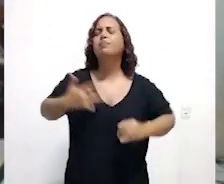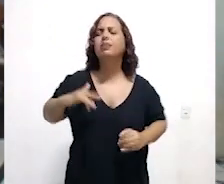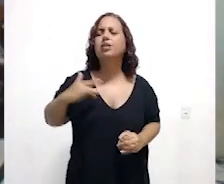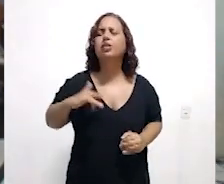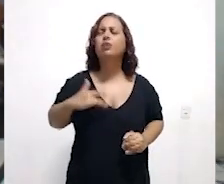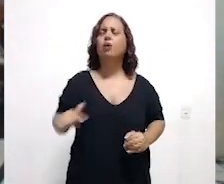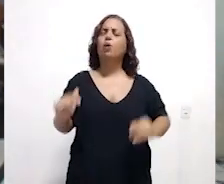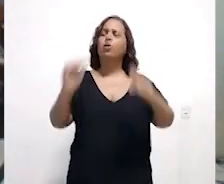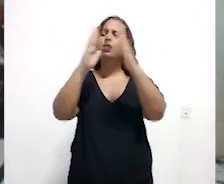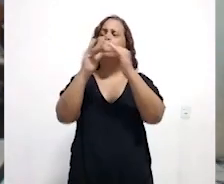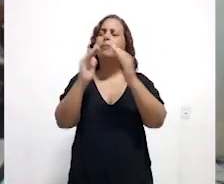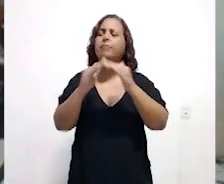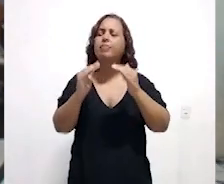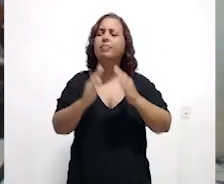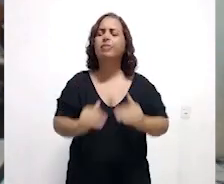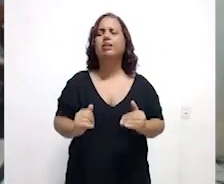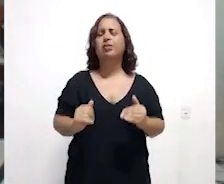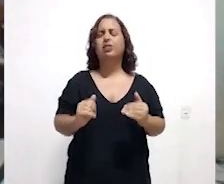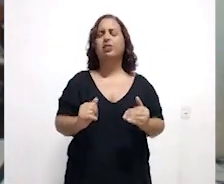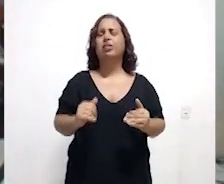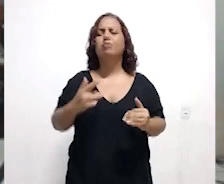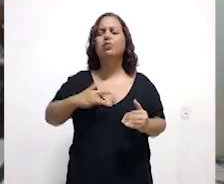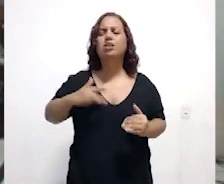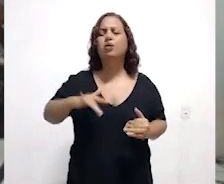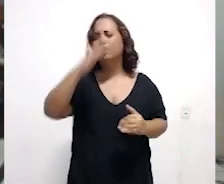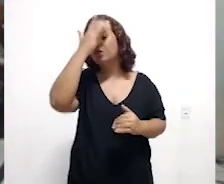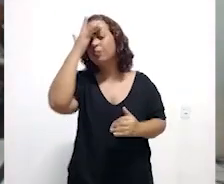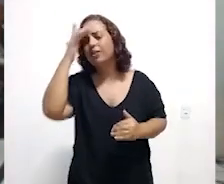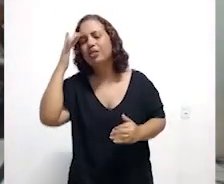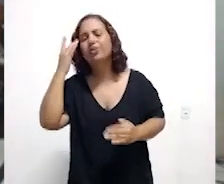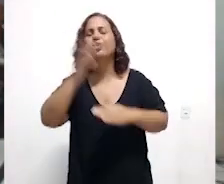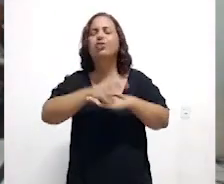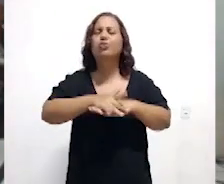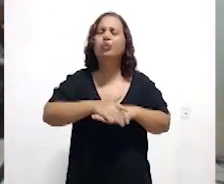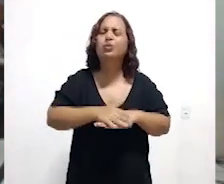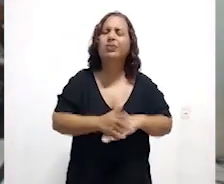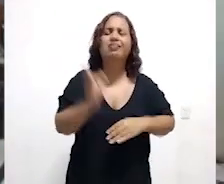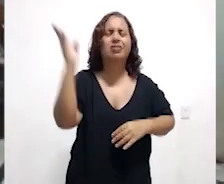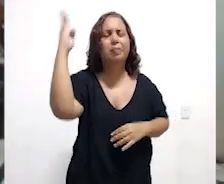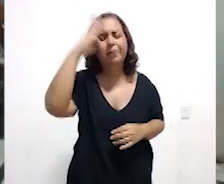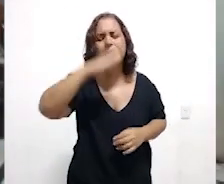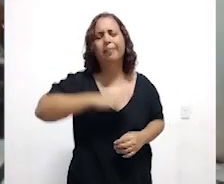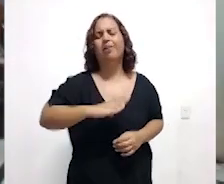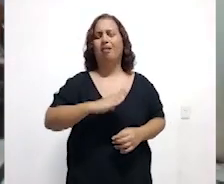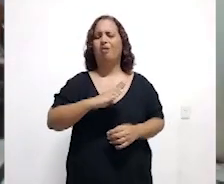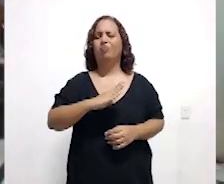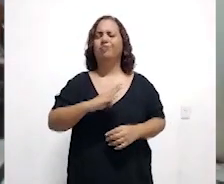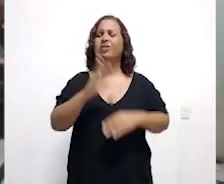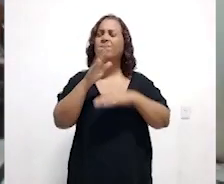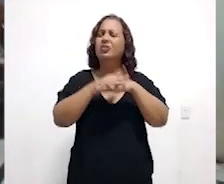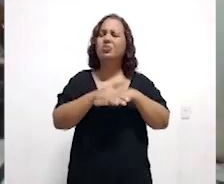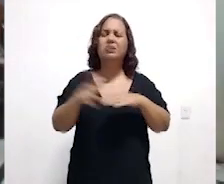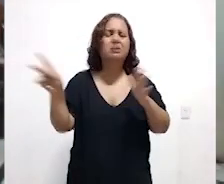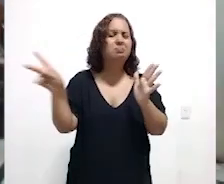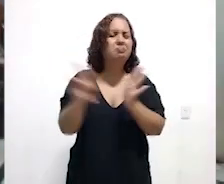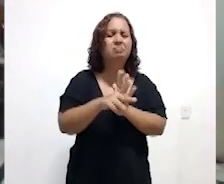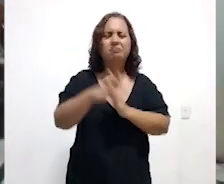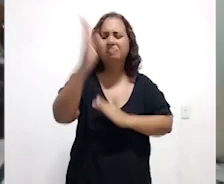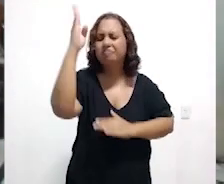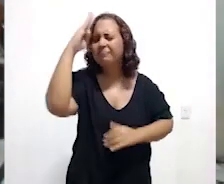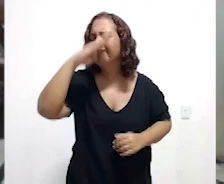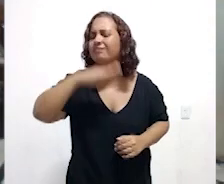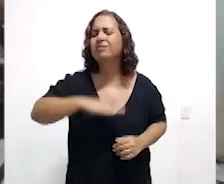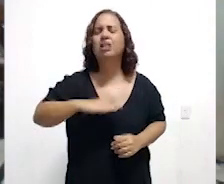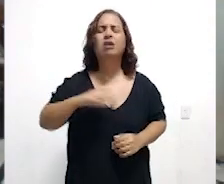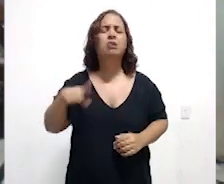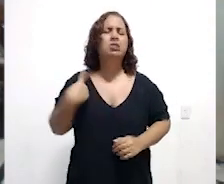que estão sendo afetados por essa doença tão mal, ó Pai, maligna, ó Deus. E te